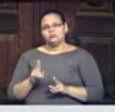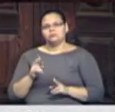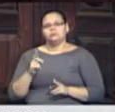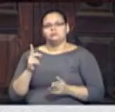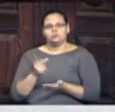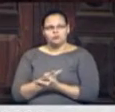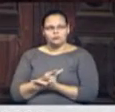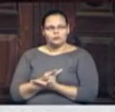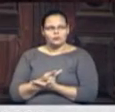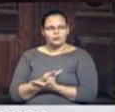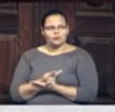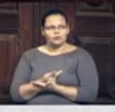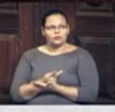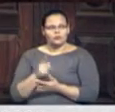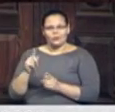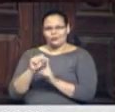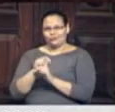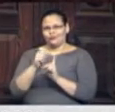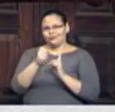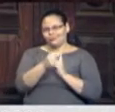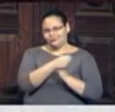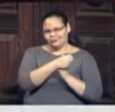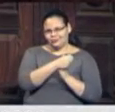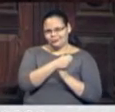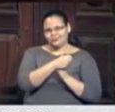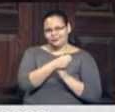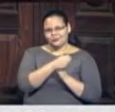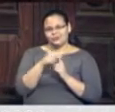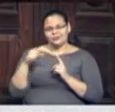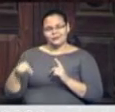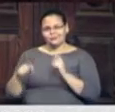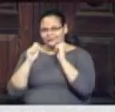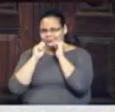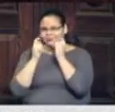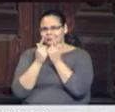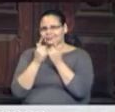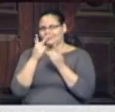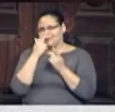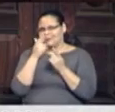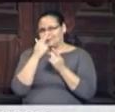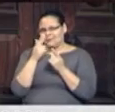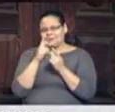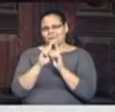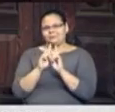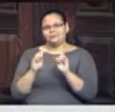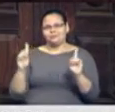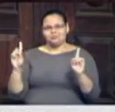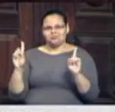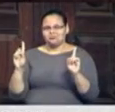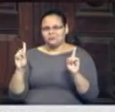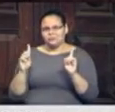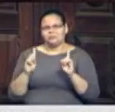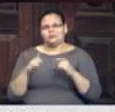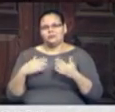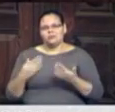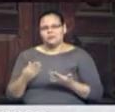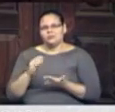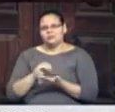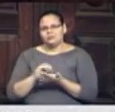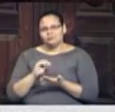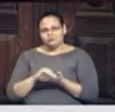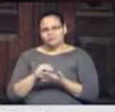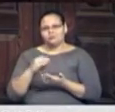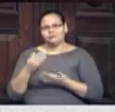entre a sociedade e esta Casa Legislativa. Ora, se era uma audiência pública, e